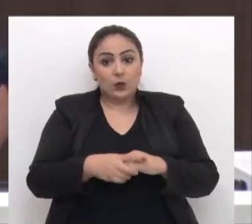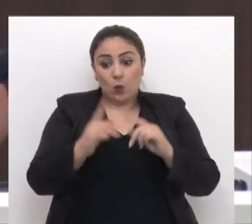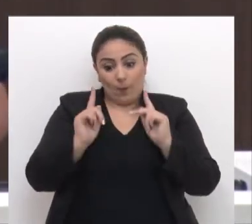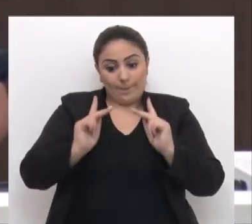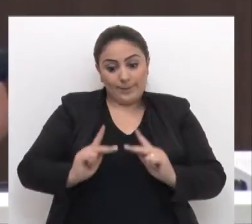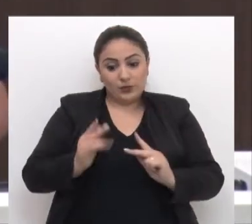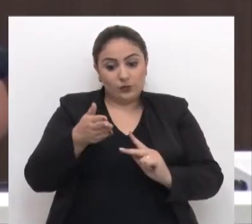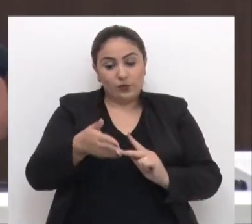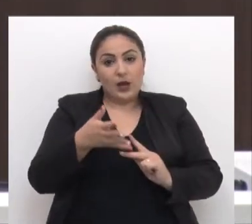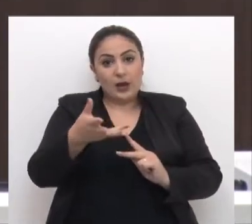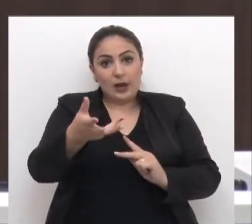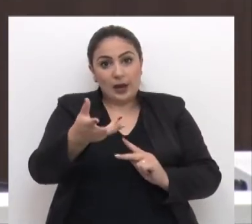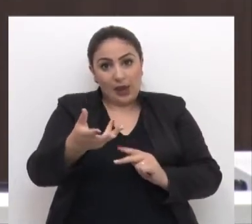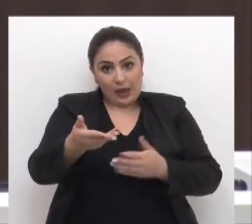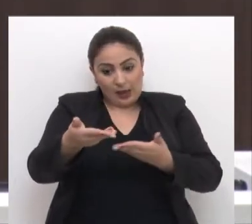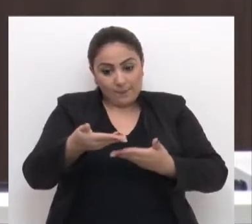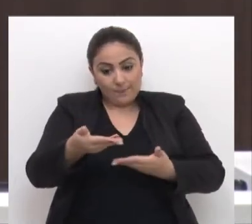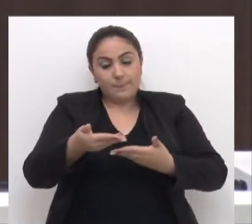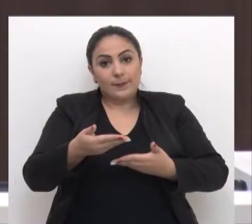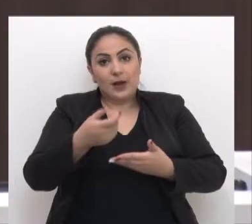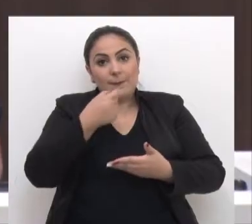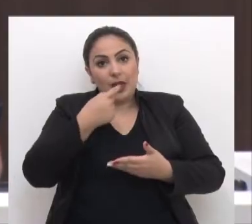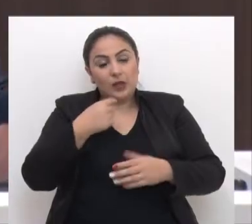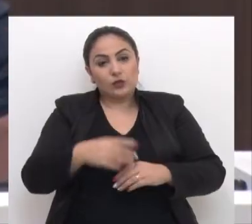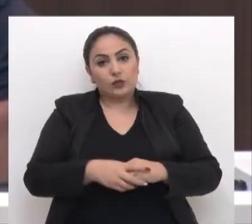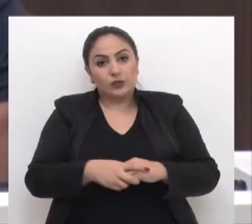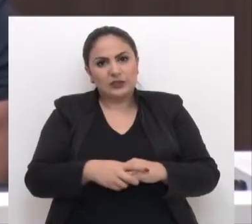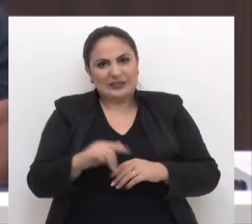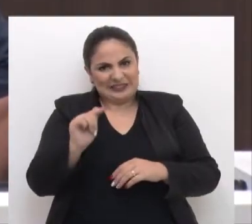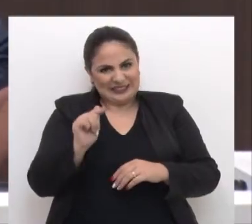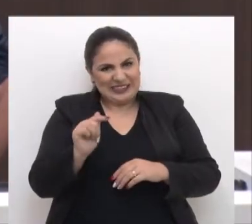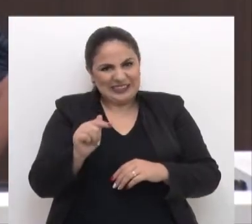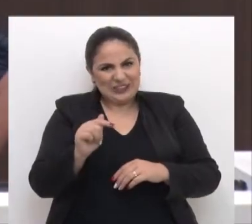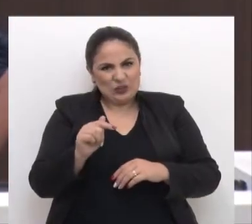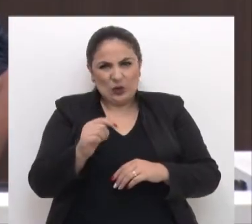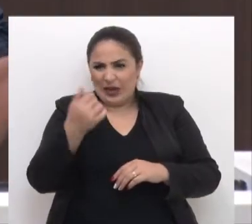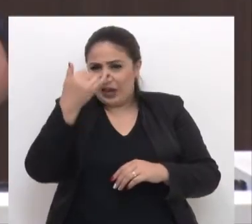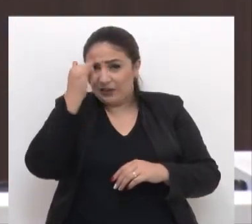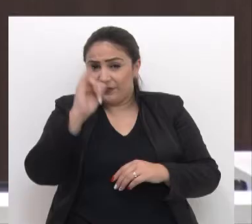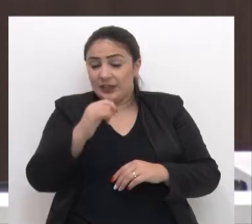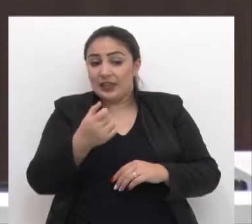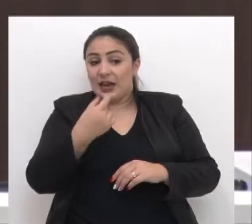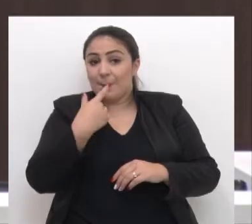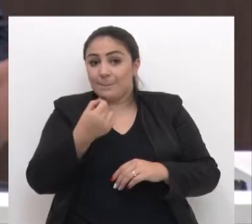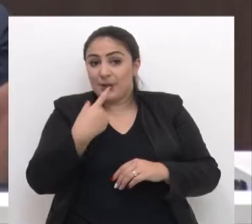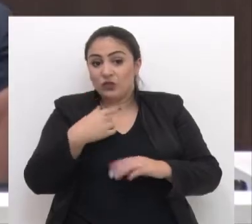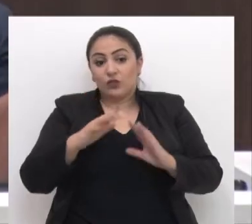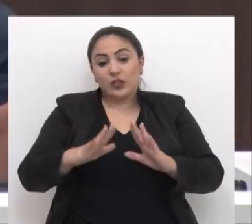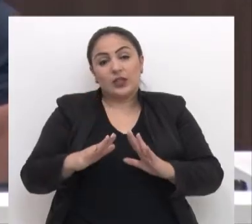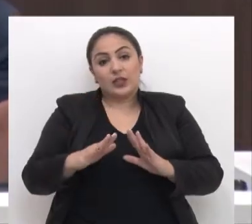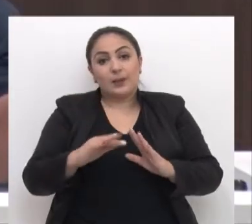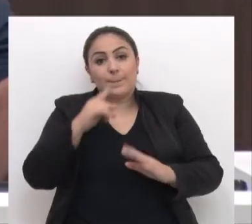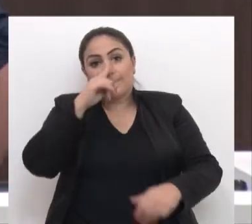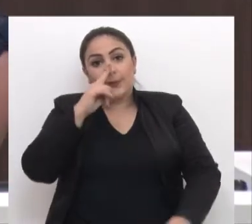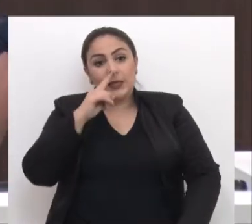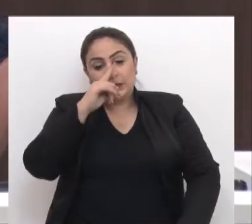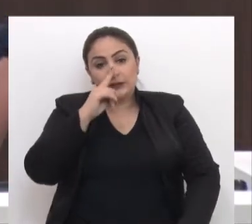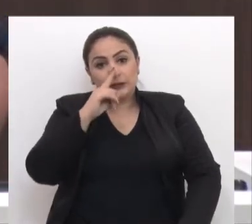salinha, uma pessoa para arrecadar os remédios? Isso vai evitar que fiquem